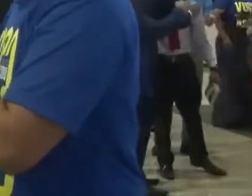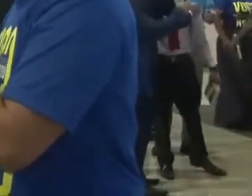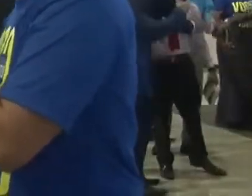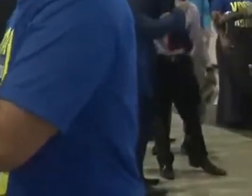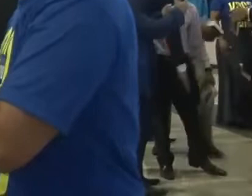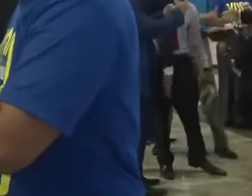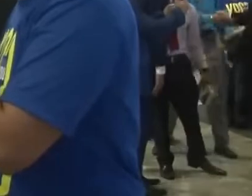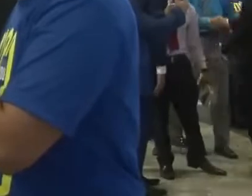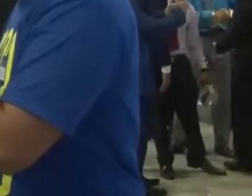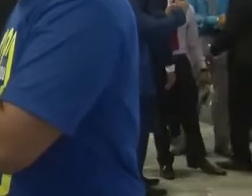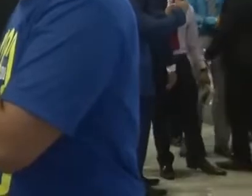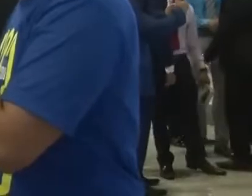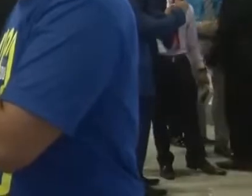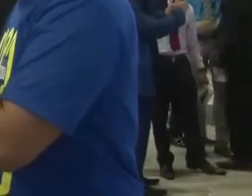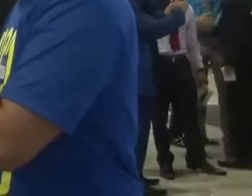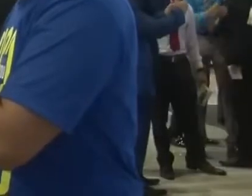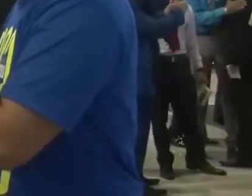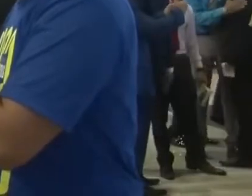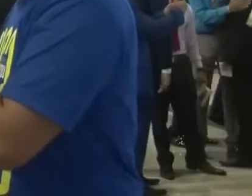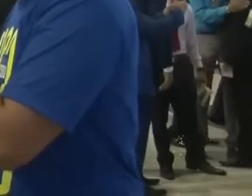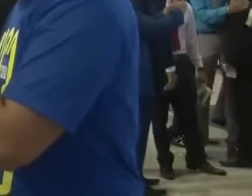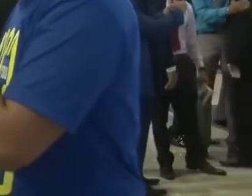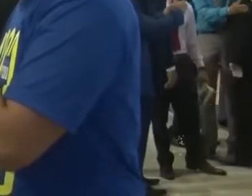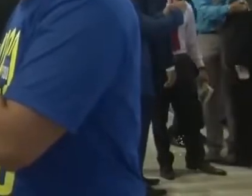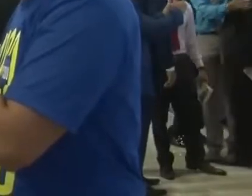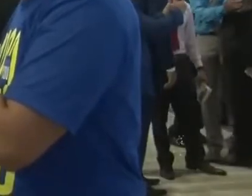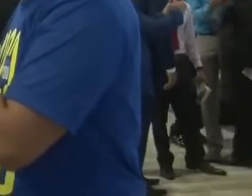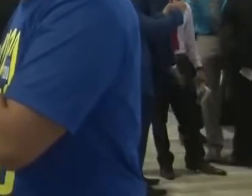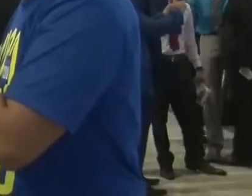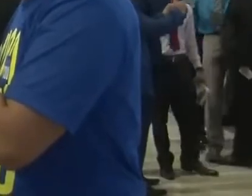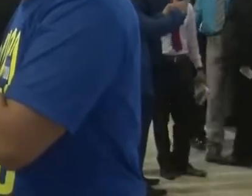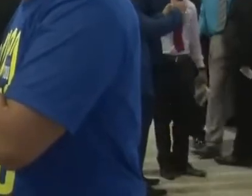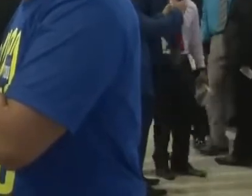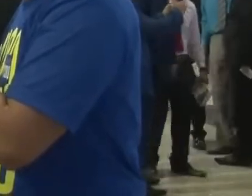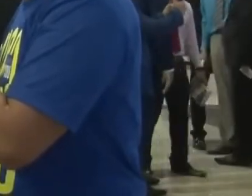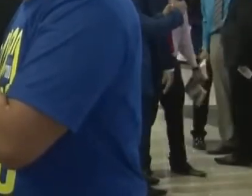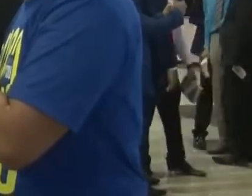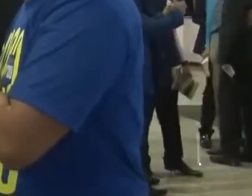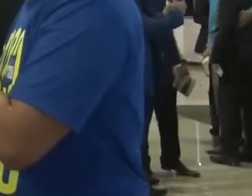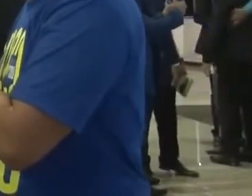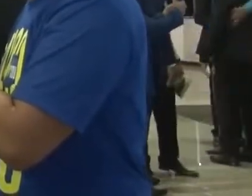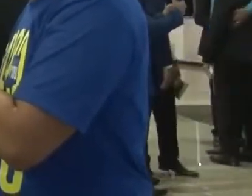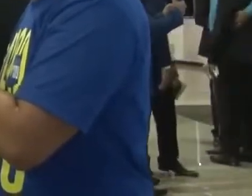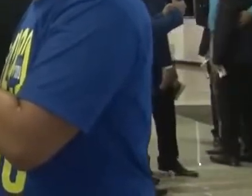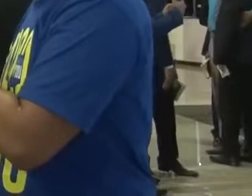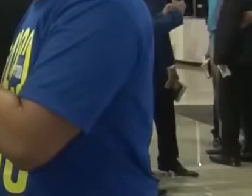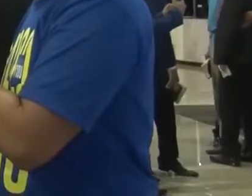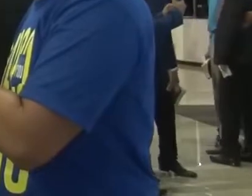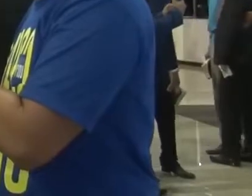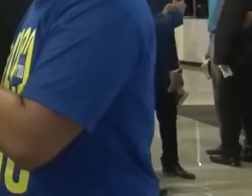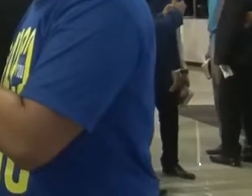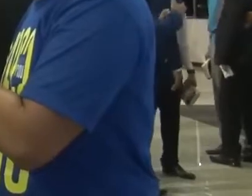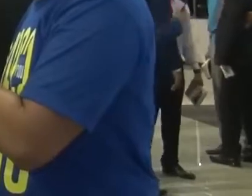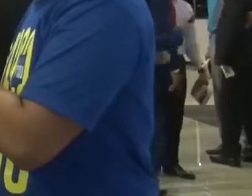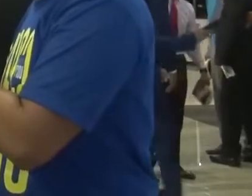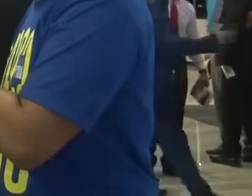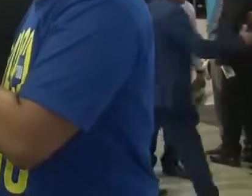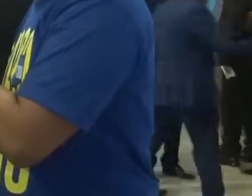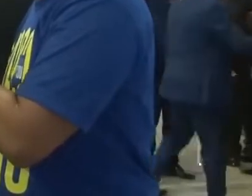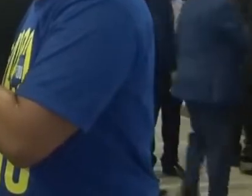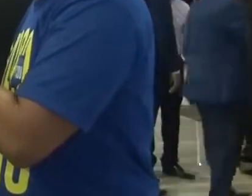almas. O propósito do avivamento é conversão de almas. Então, você tendo conversão de almas, é legítimo esse avivamento que está acontecendo aqui,